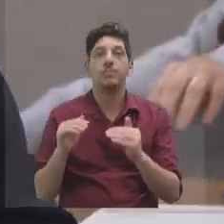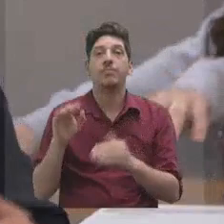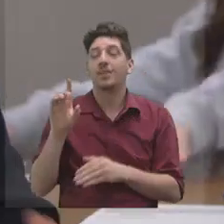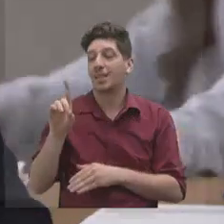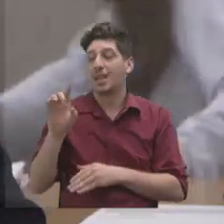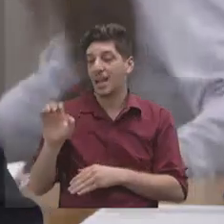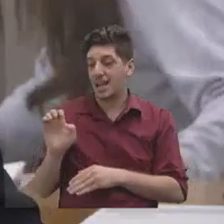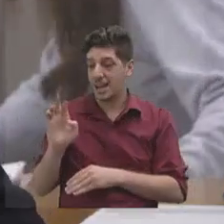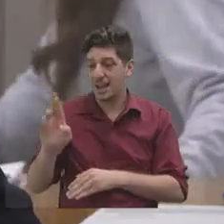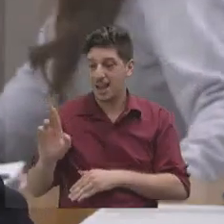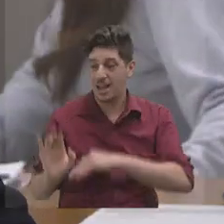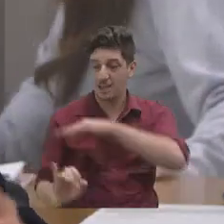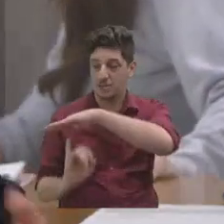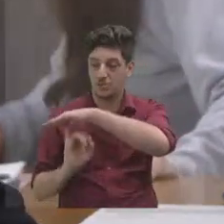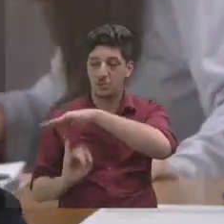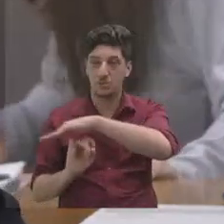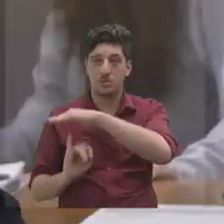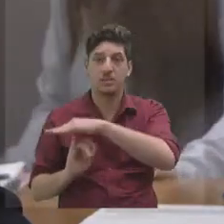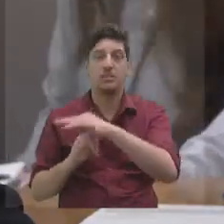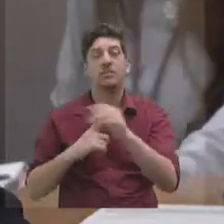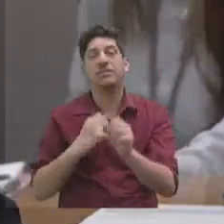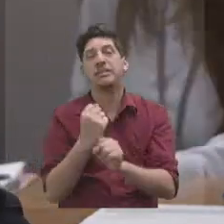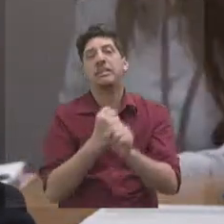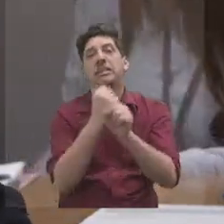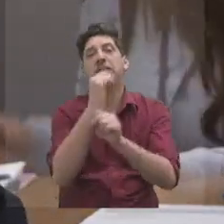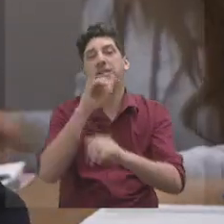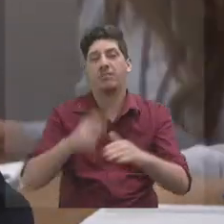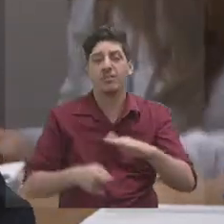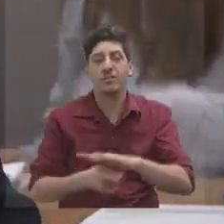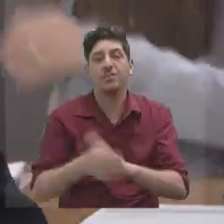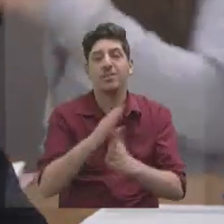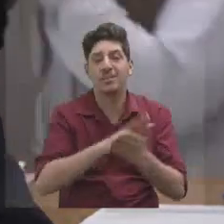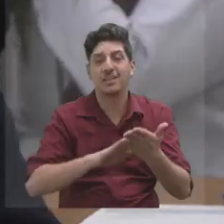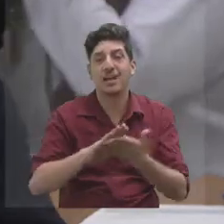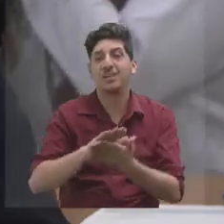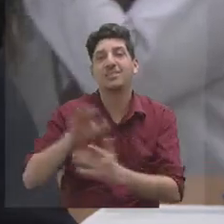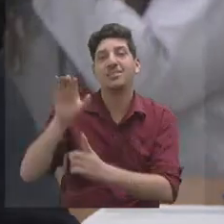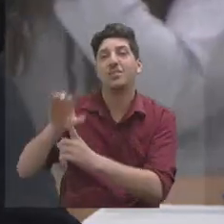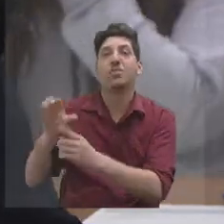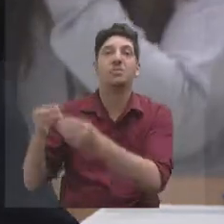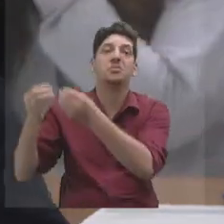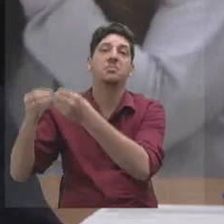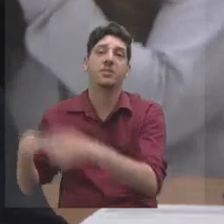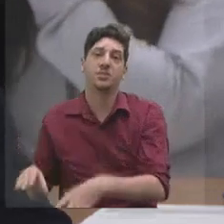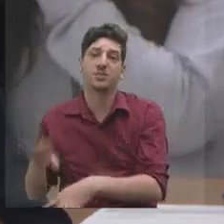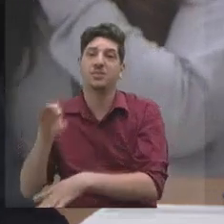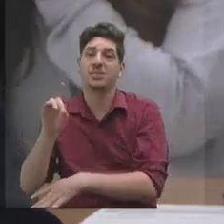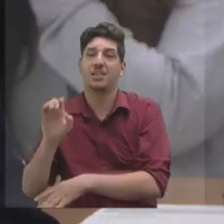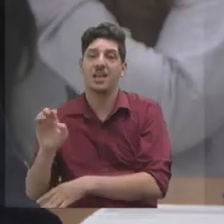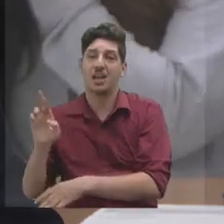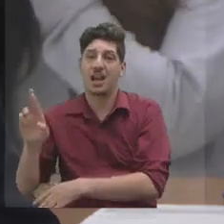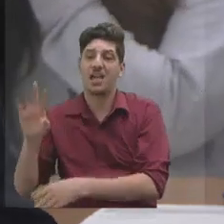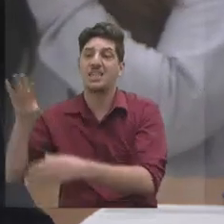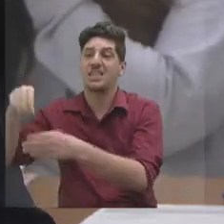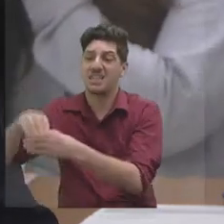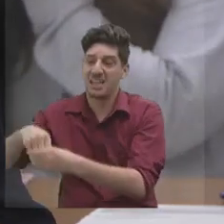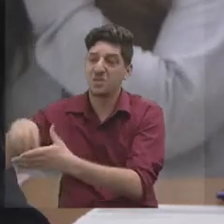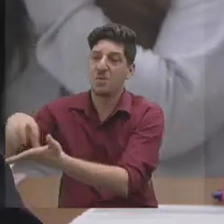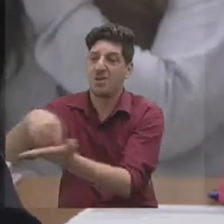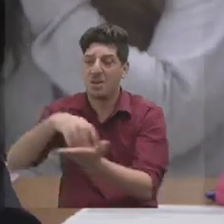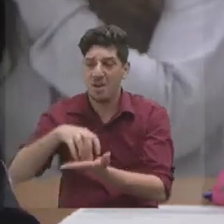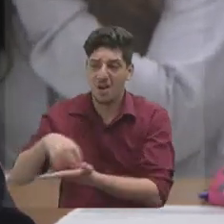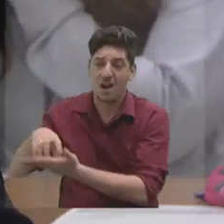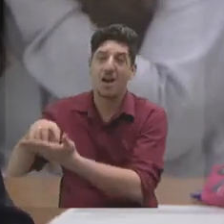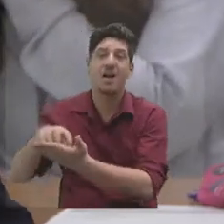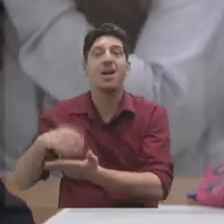nossas estradas ficaram muito tempo sem investimento isso tem Impacto direto ao órgãos servidores do órgão né e é graças a esses servidores é a nossa capacidade